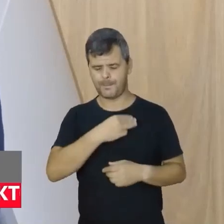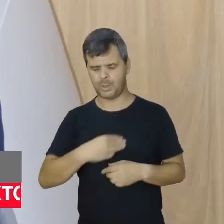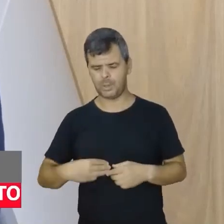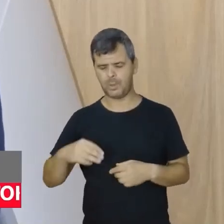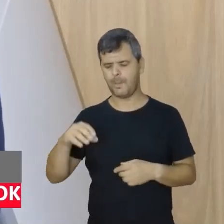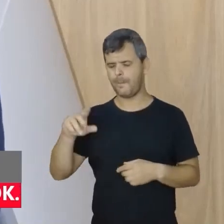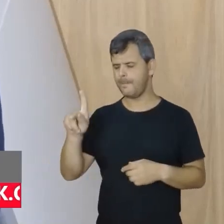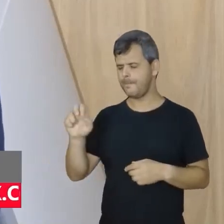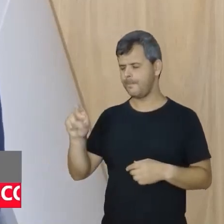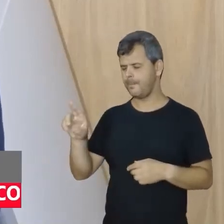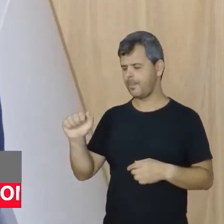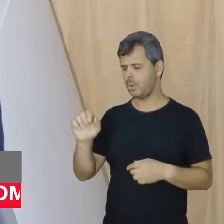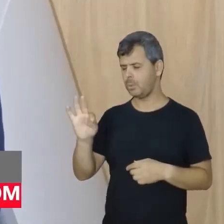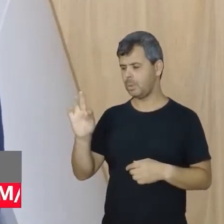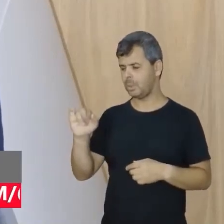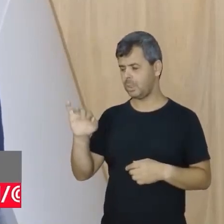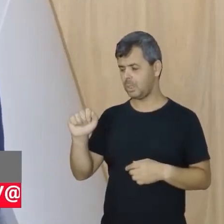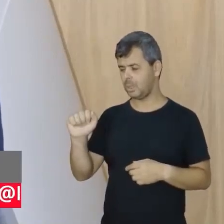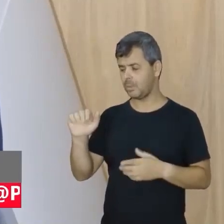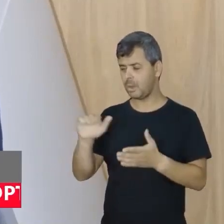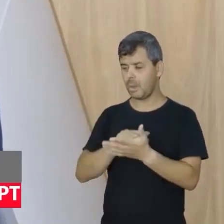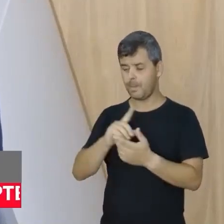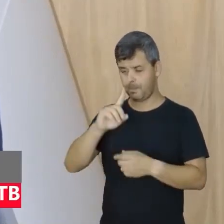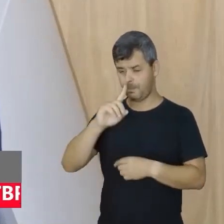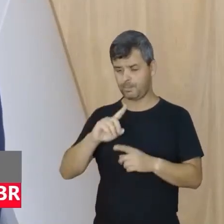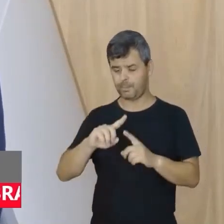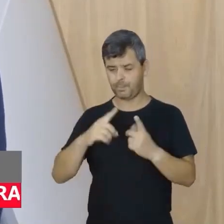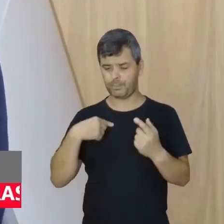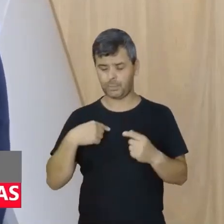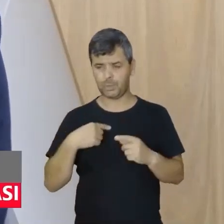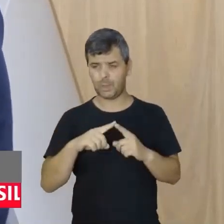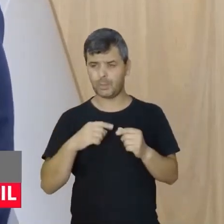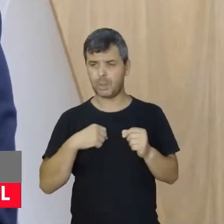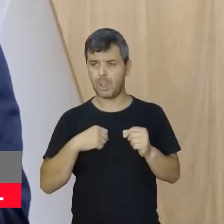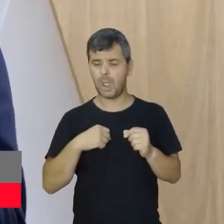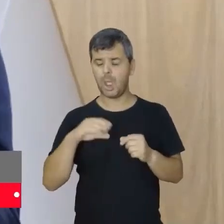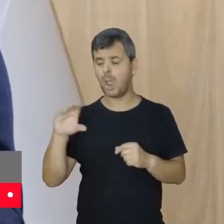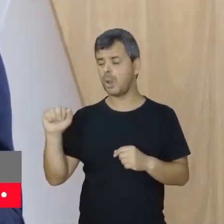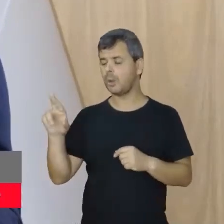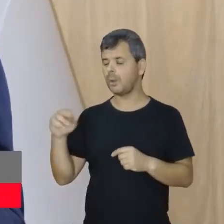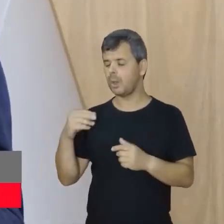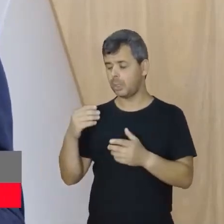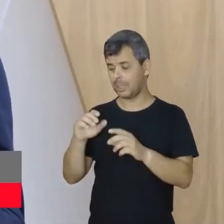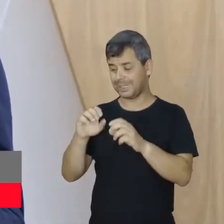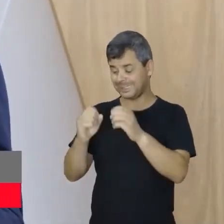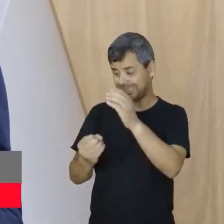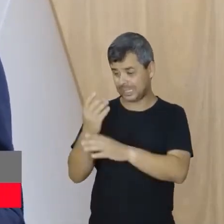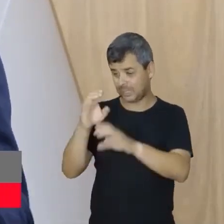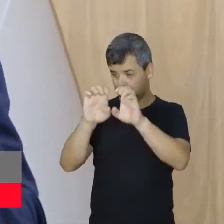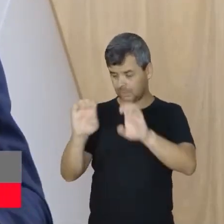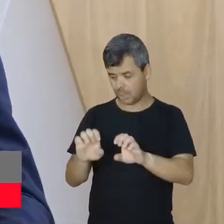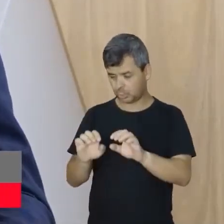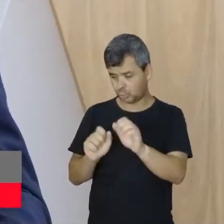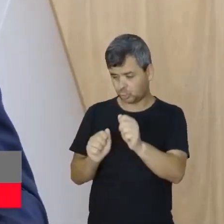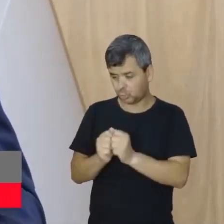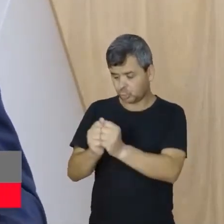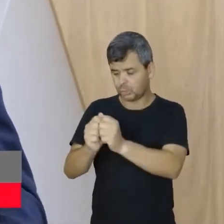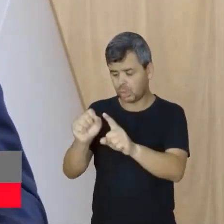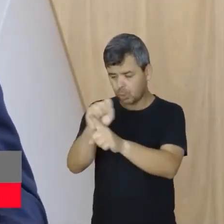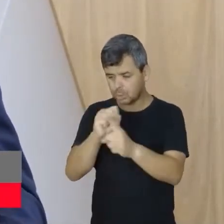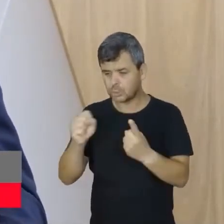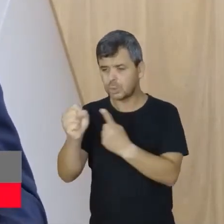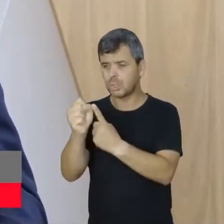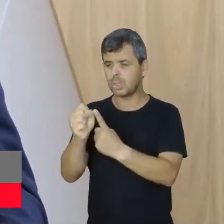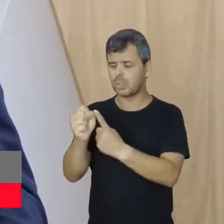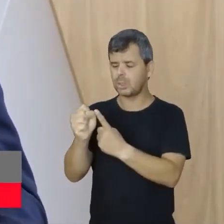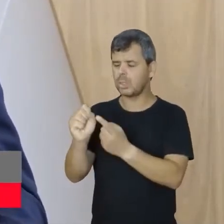MDA, delegou à Secretaria Nacional de Abastecimento do MDA e à Conab estruturar com a sociedade organizada uma política nacional